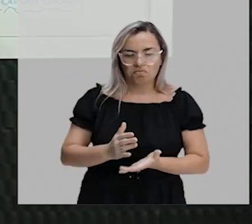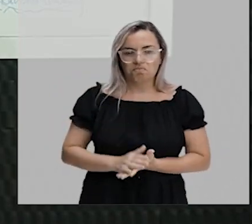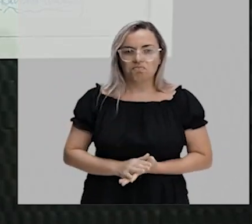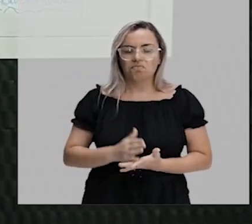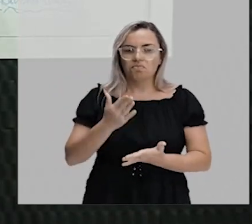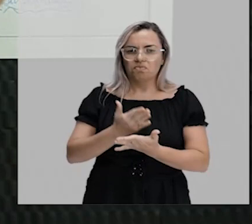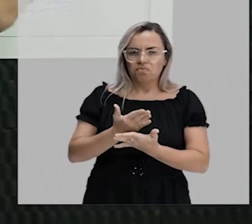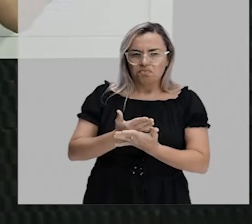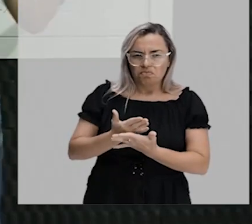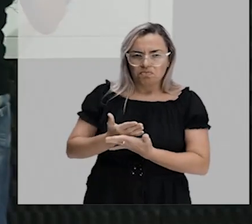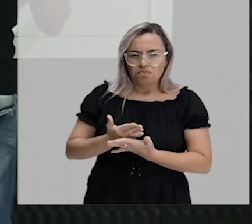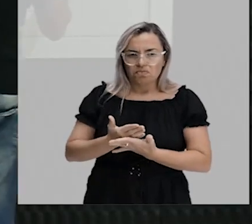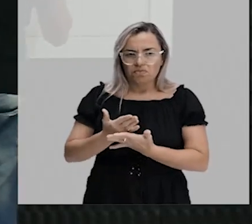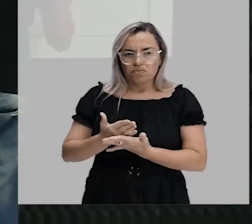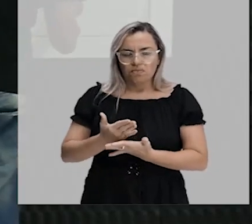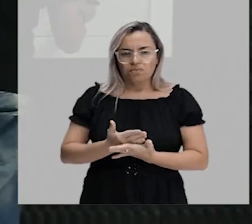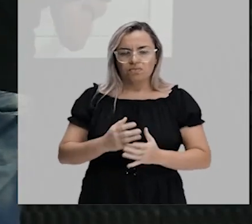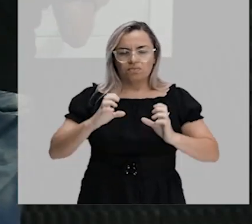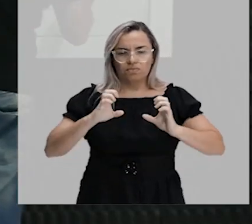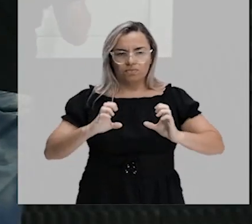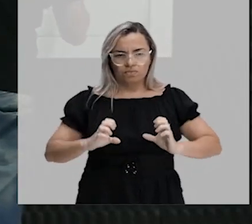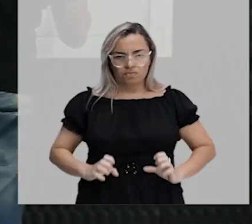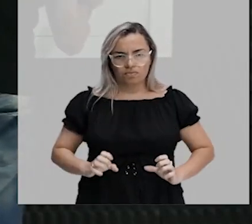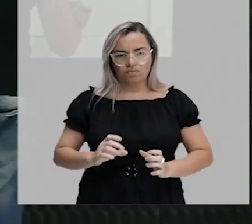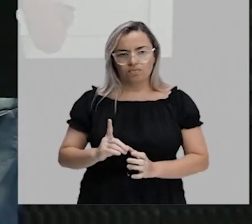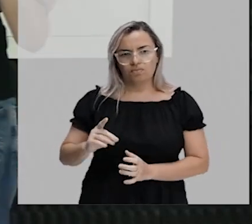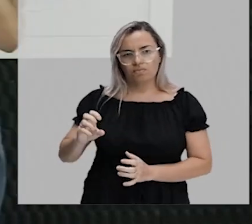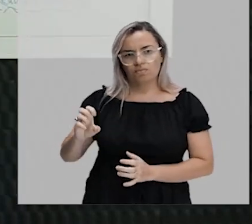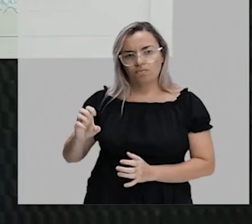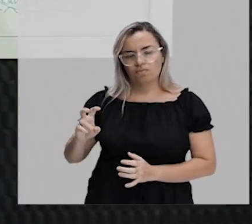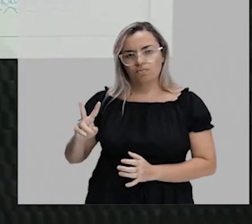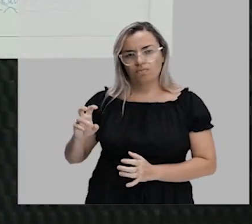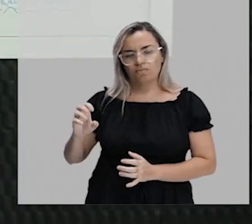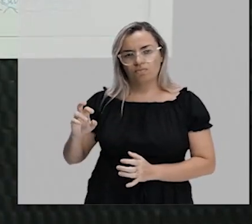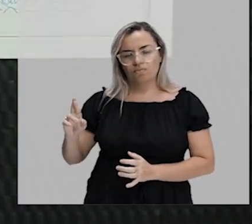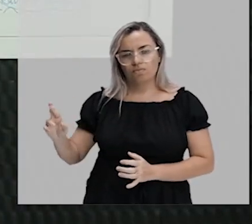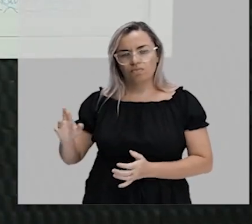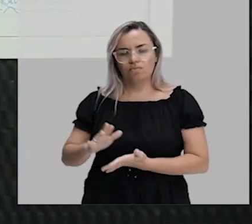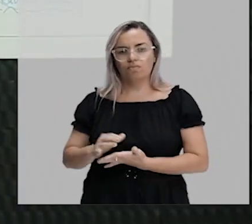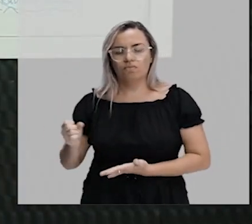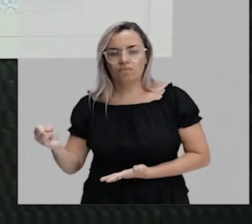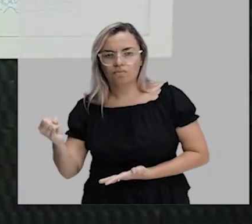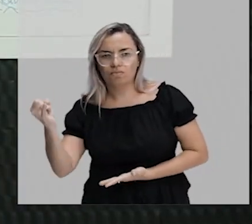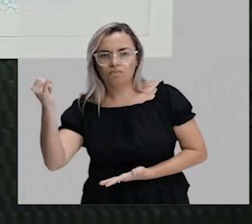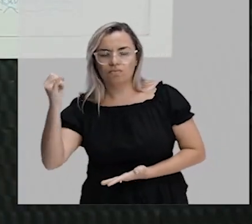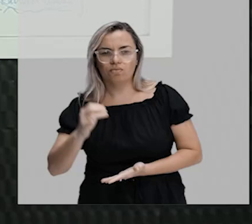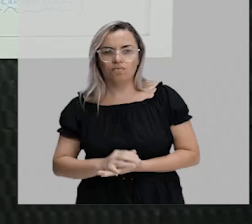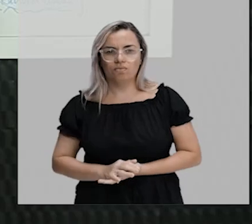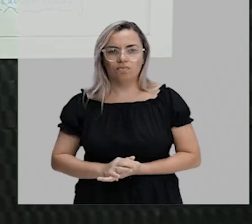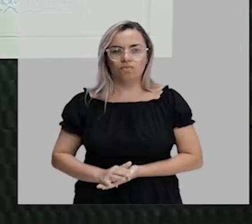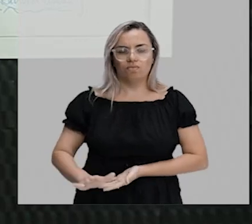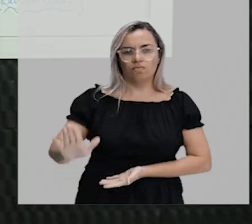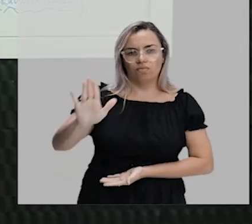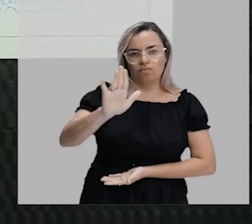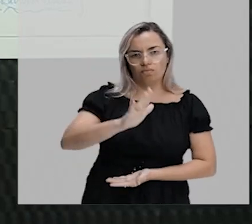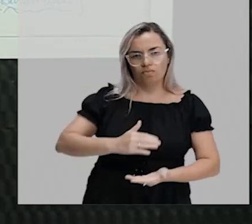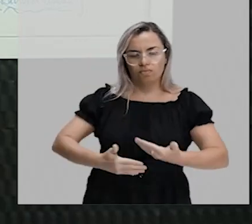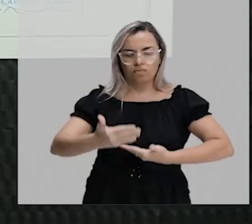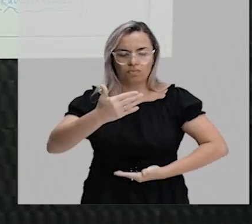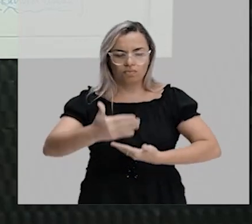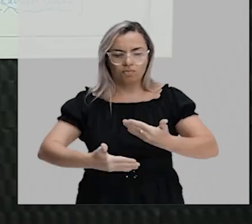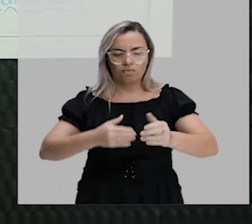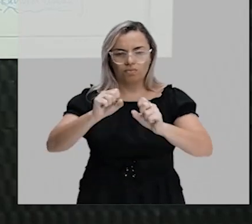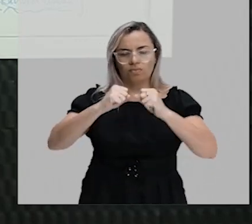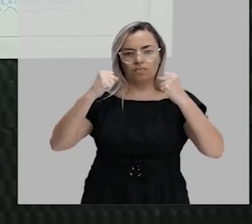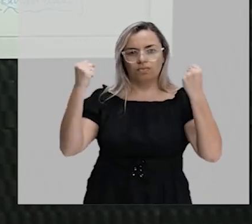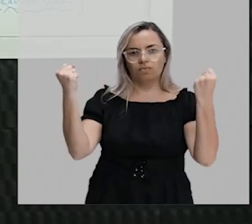dever, olha, a noção de dever é uma noção muito importante para as nações, para a convivência social, e